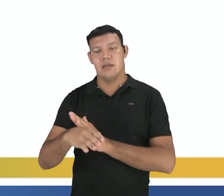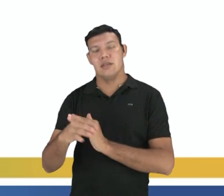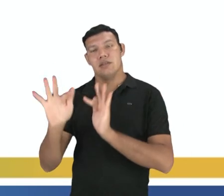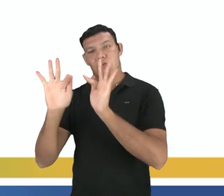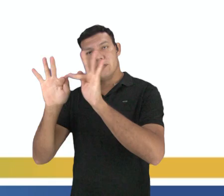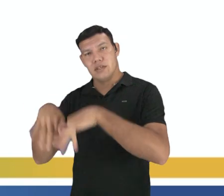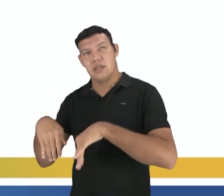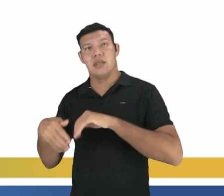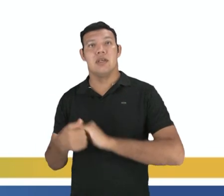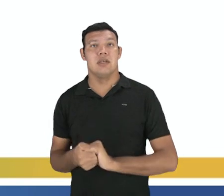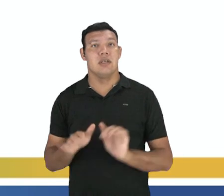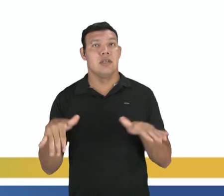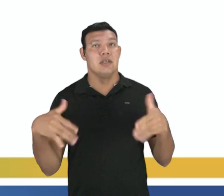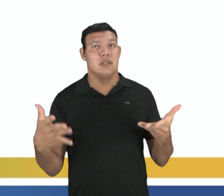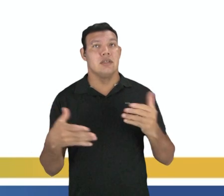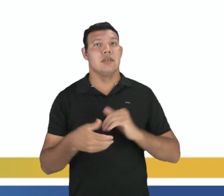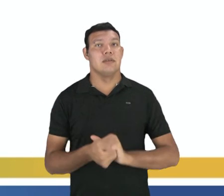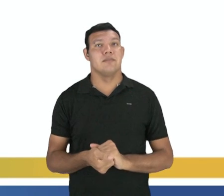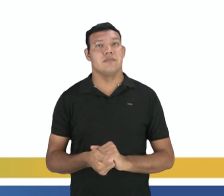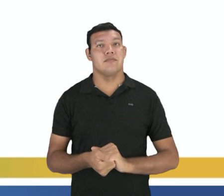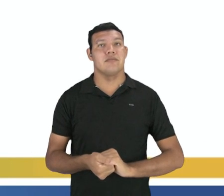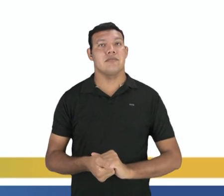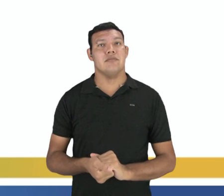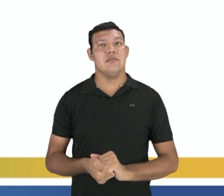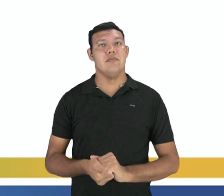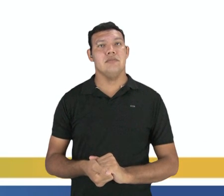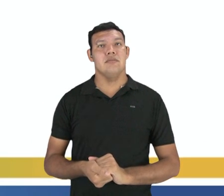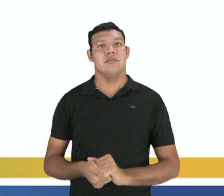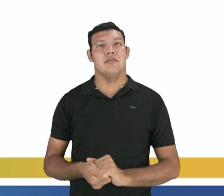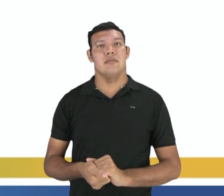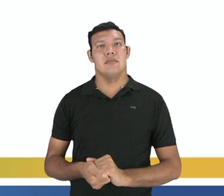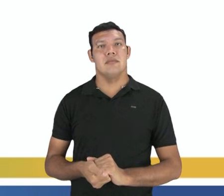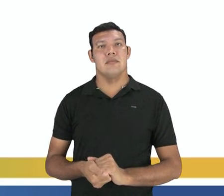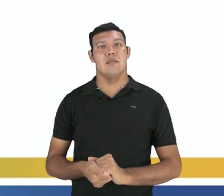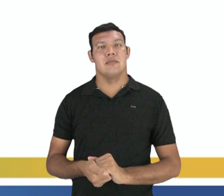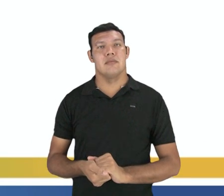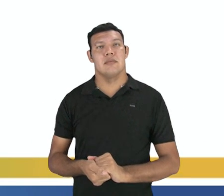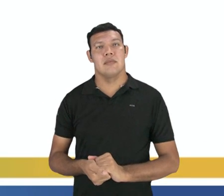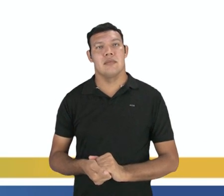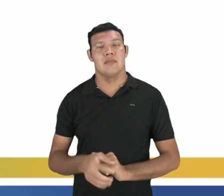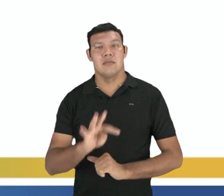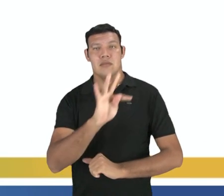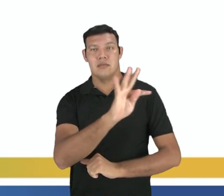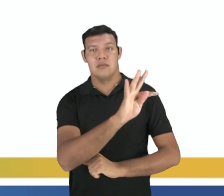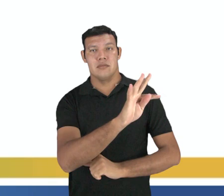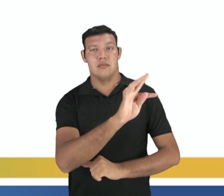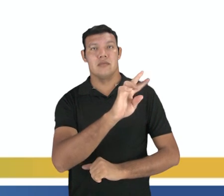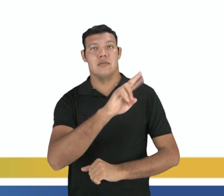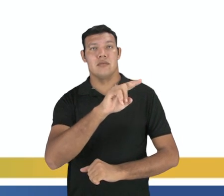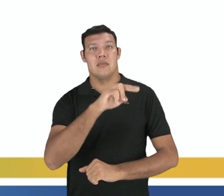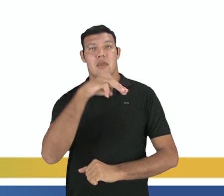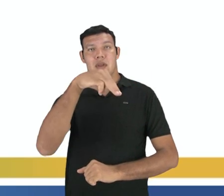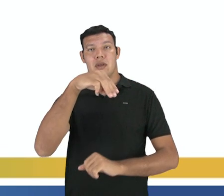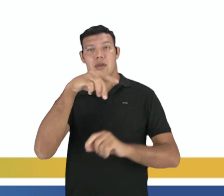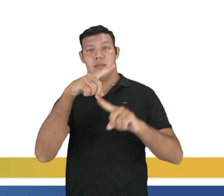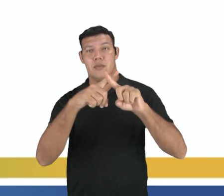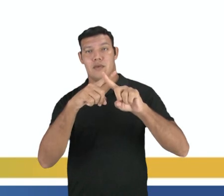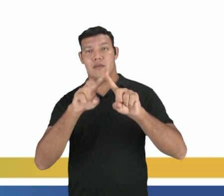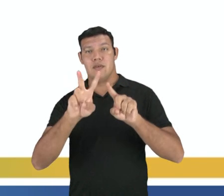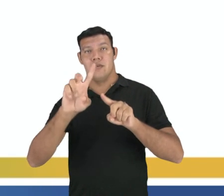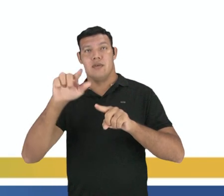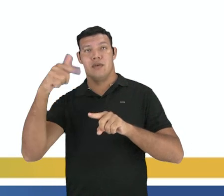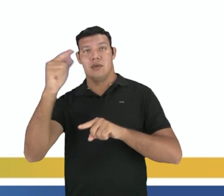como a inicial é zero porque ele parte do repouso esse termo que some tá então é que você vai ter MV quadrado sobre dois